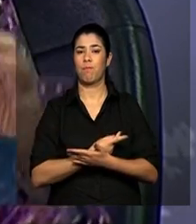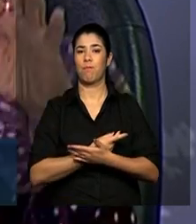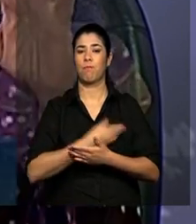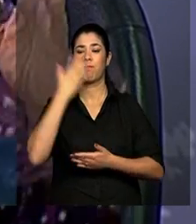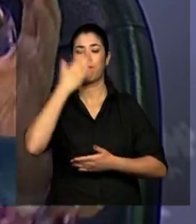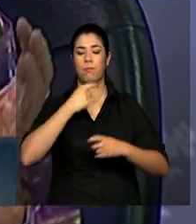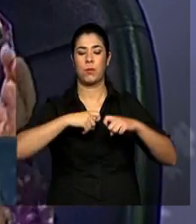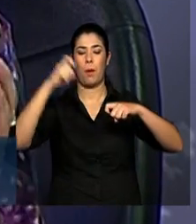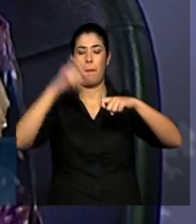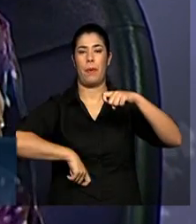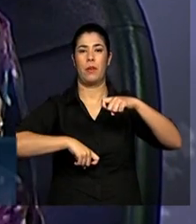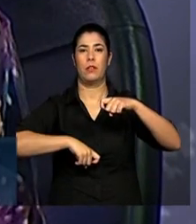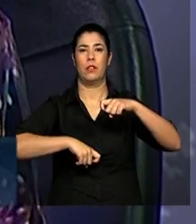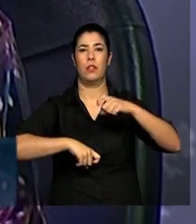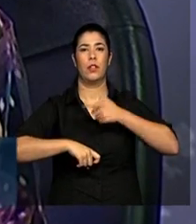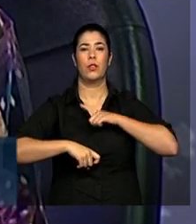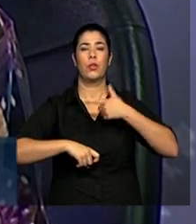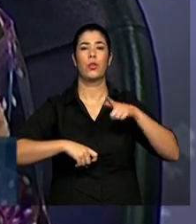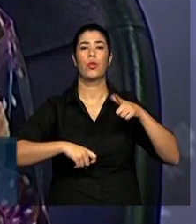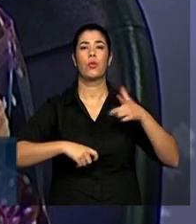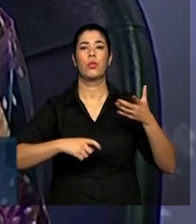no papel melita.